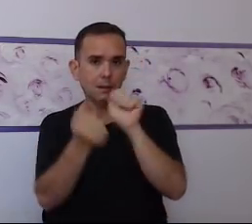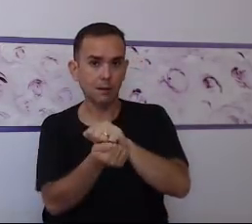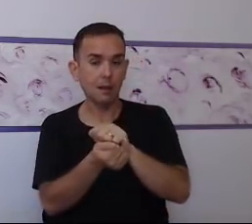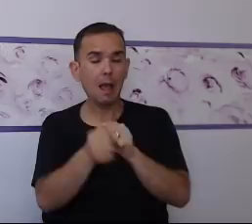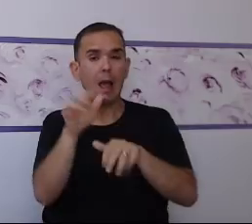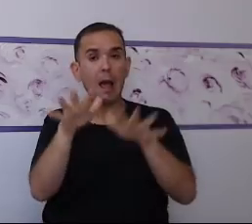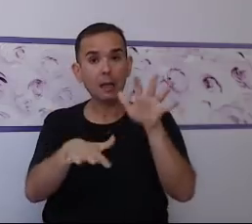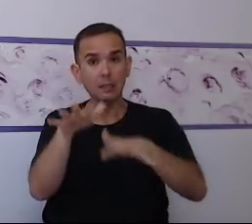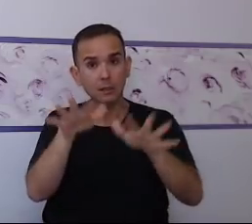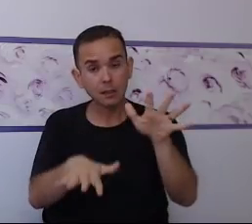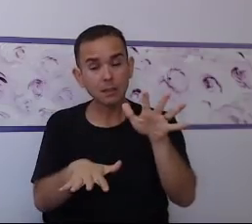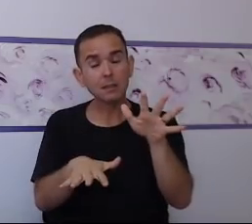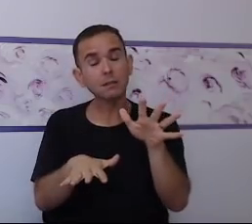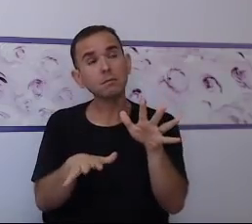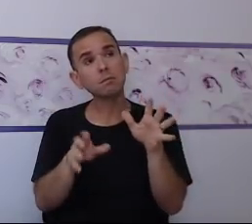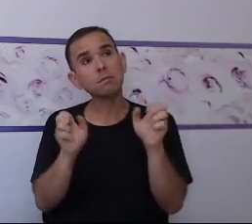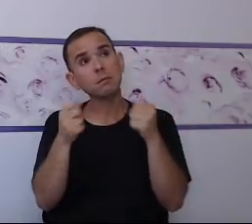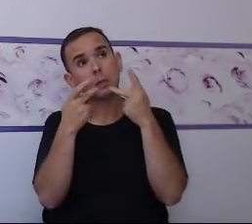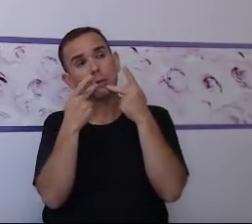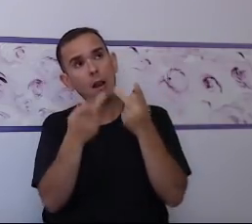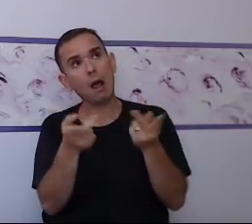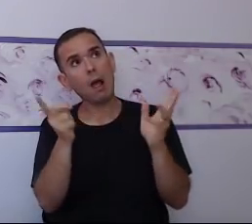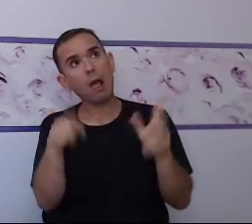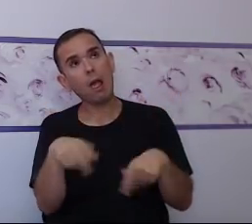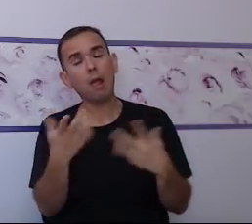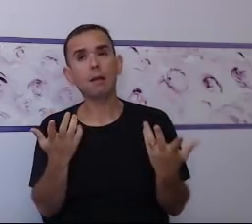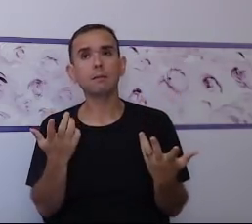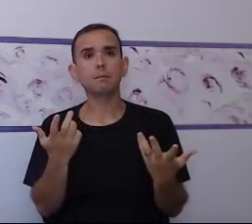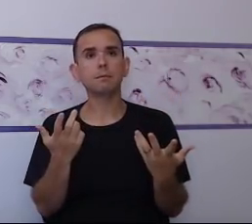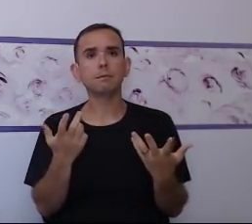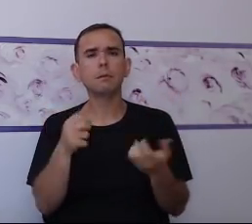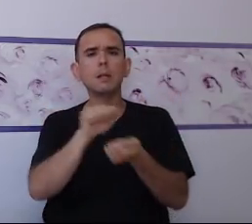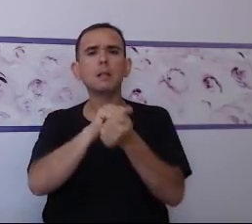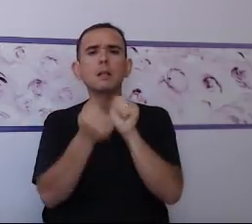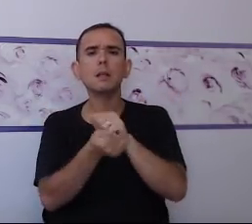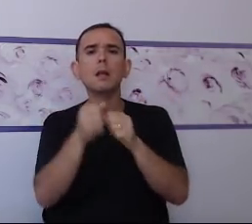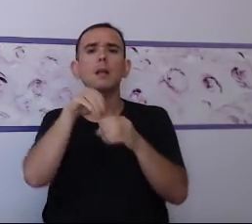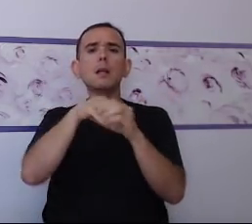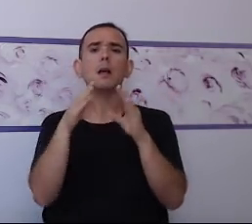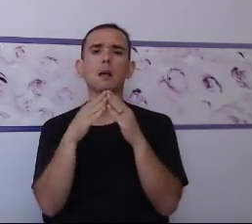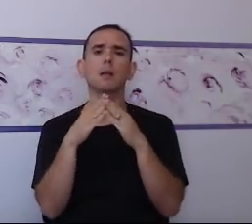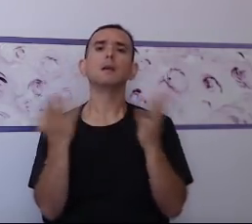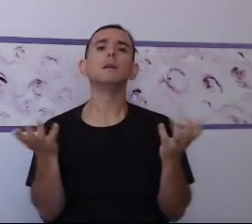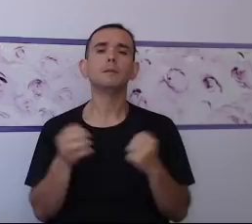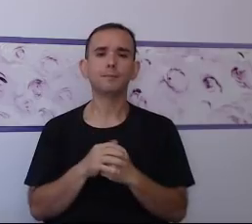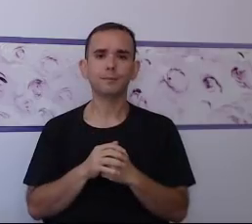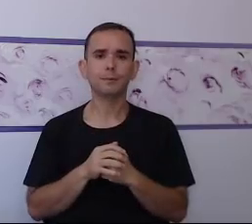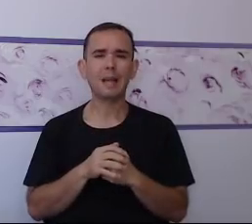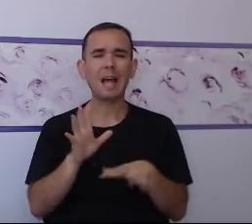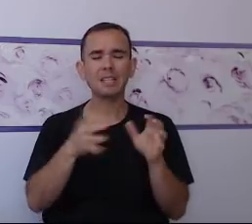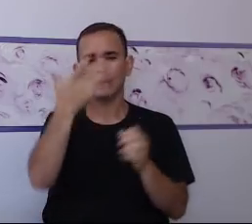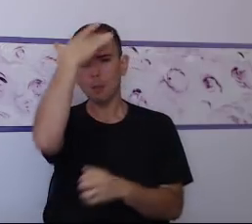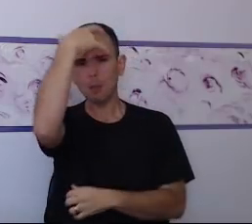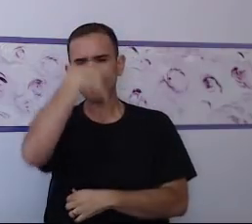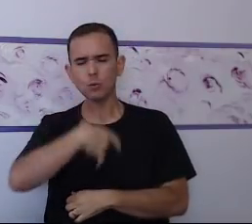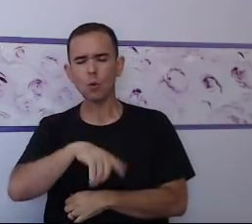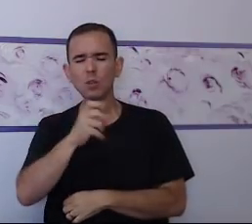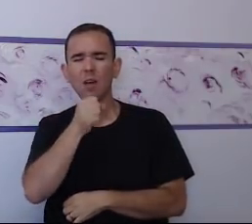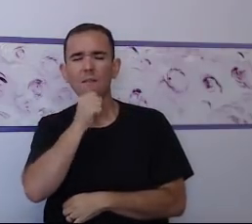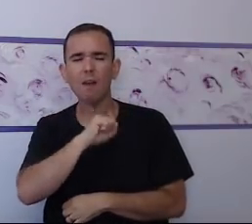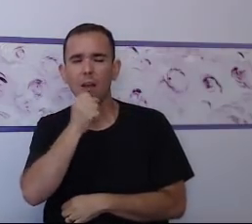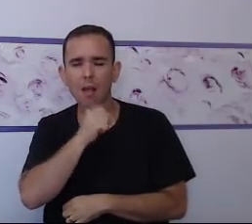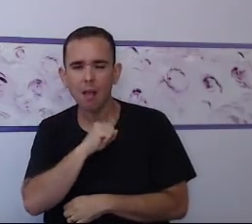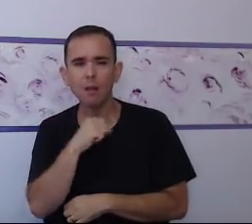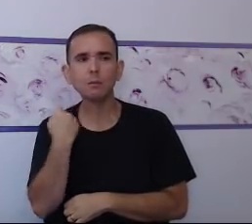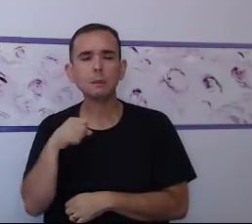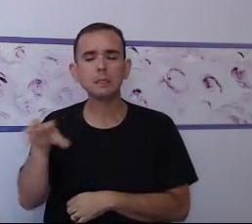vezes, quando a gente fala adaptação em casa, muitas vezes aquela pessoa de idade que precisa de